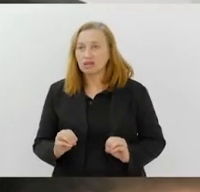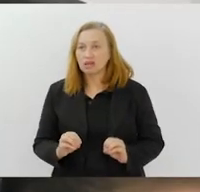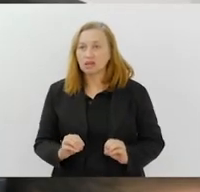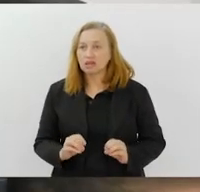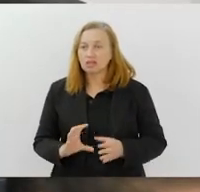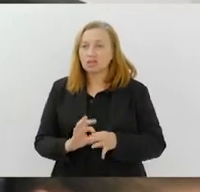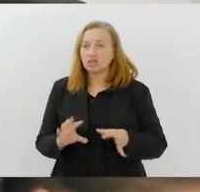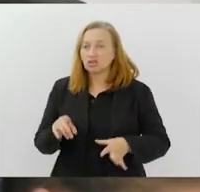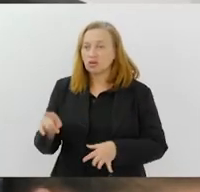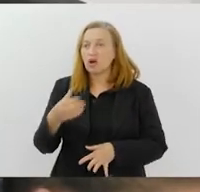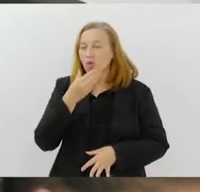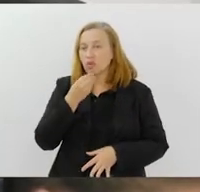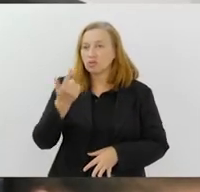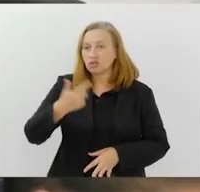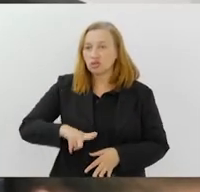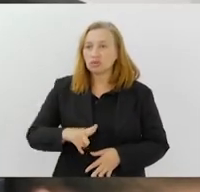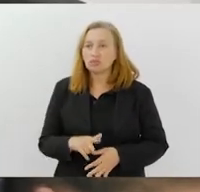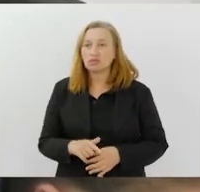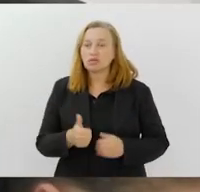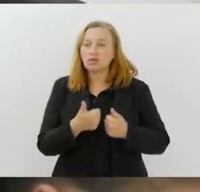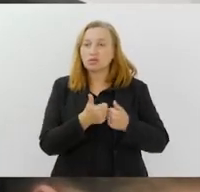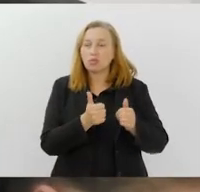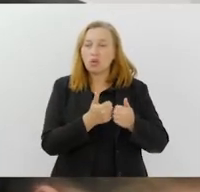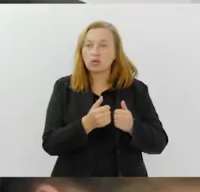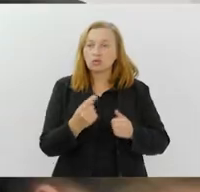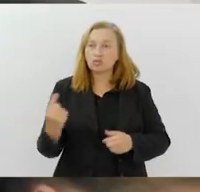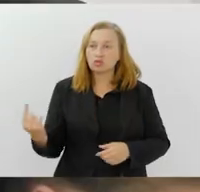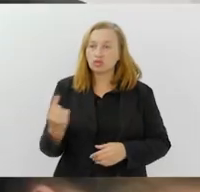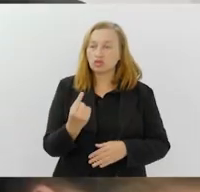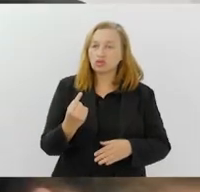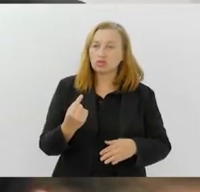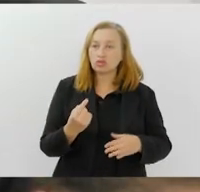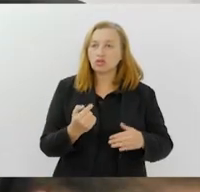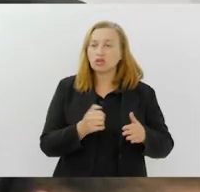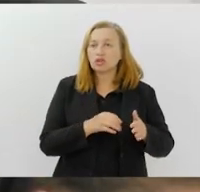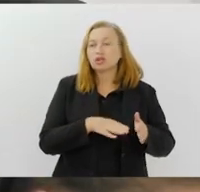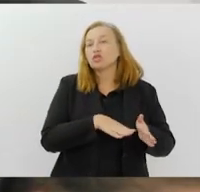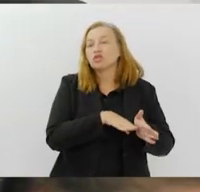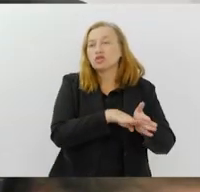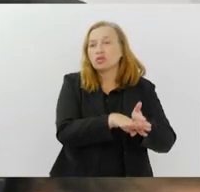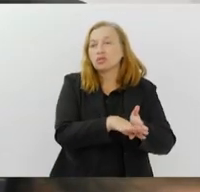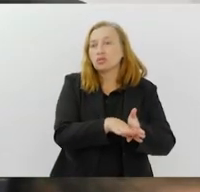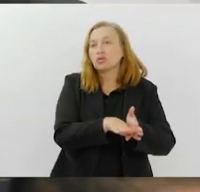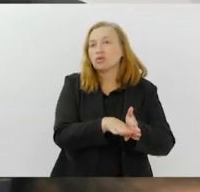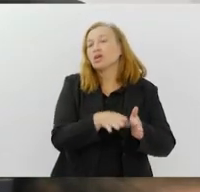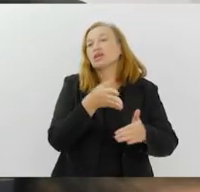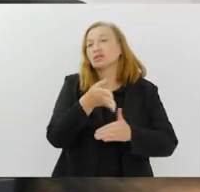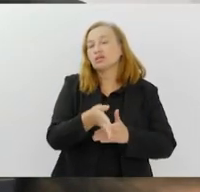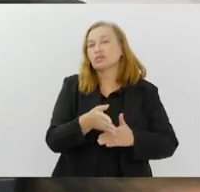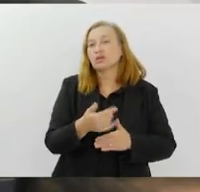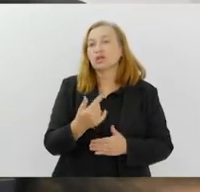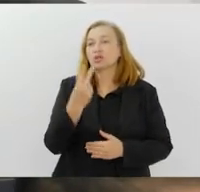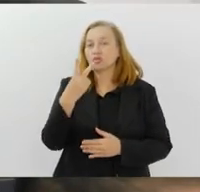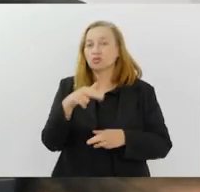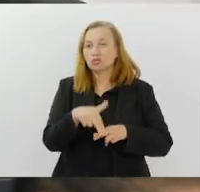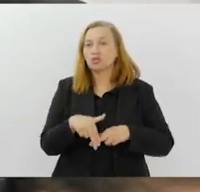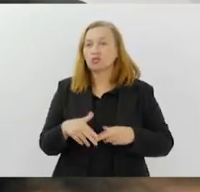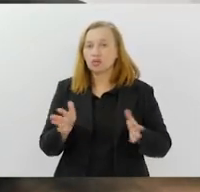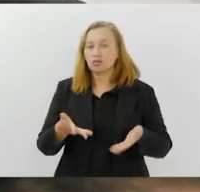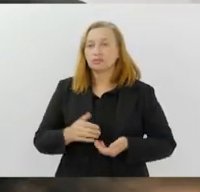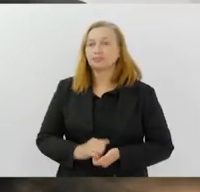deixou o cara lá de novo veio o outro ano o cara entrou então foi os meus dois motivos hoje